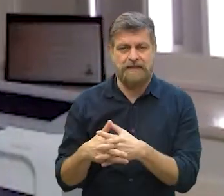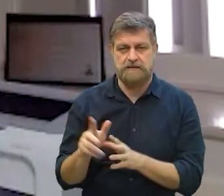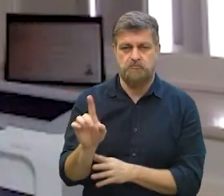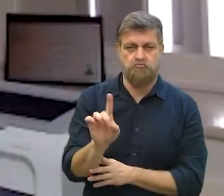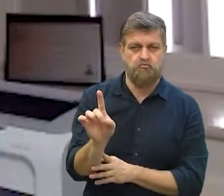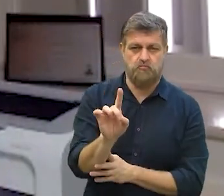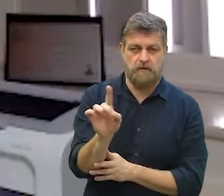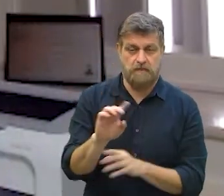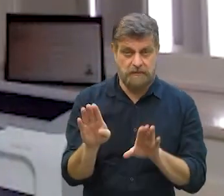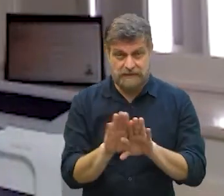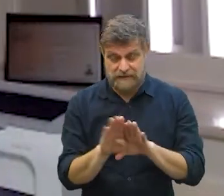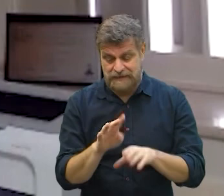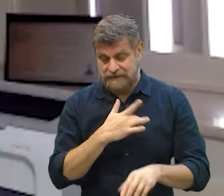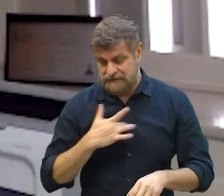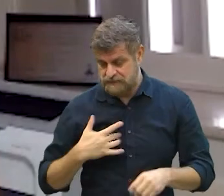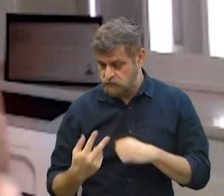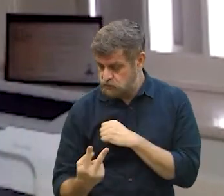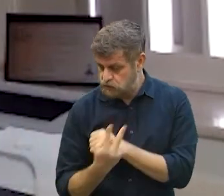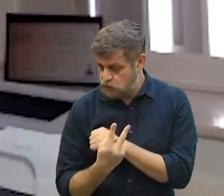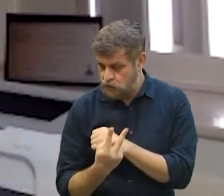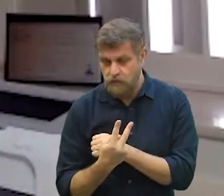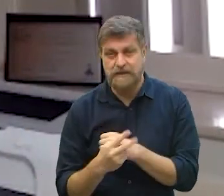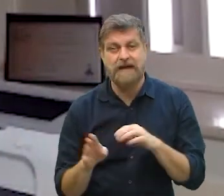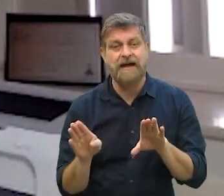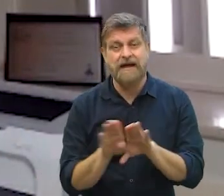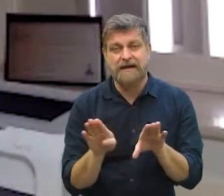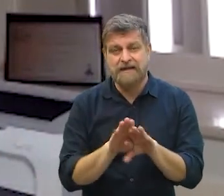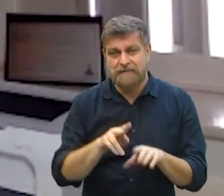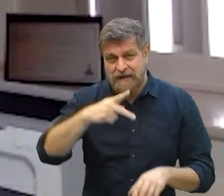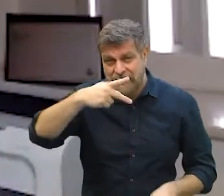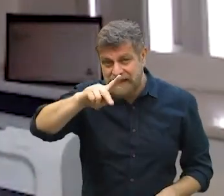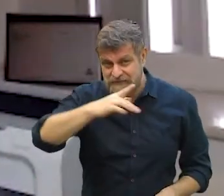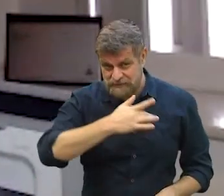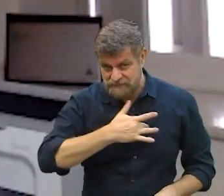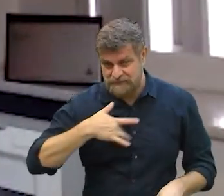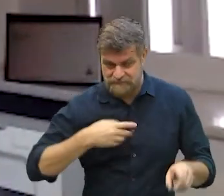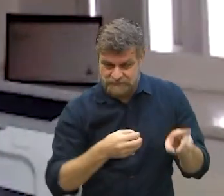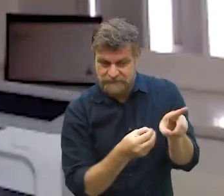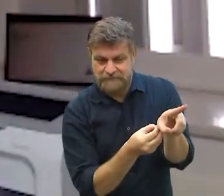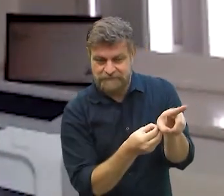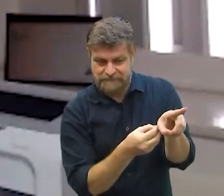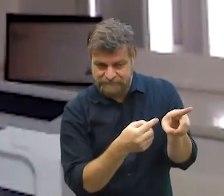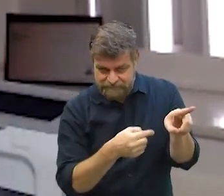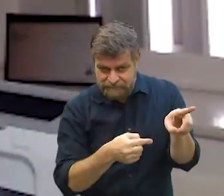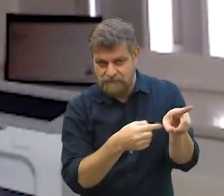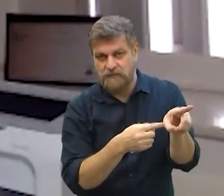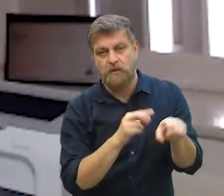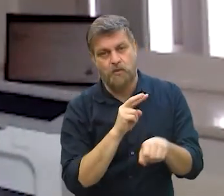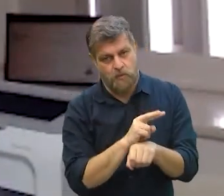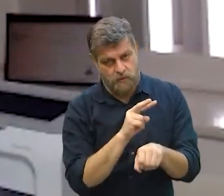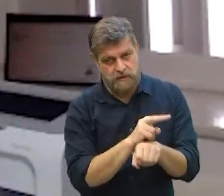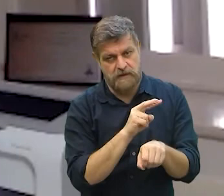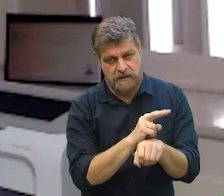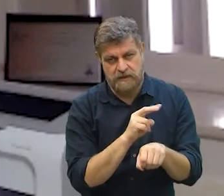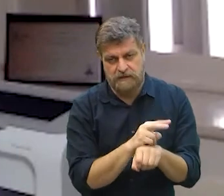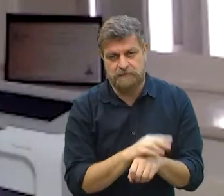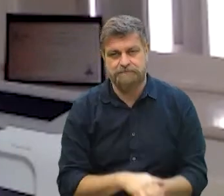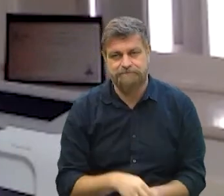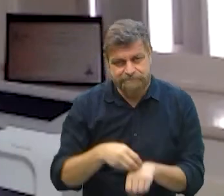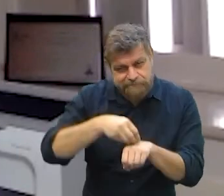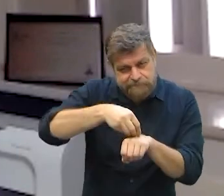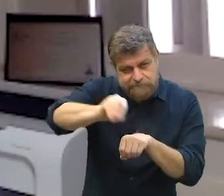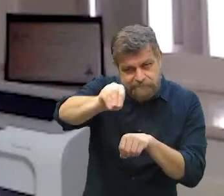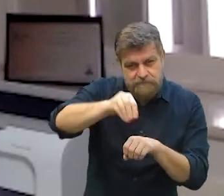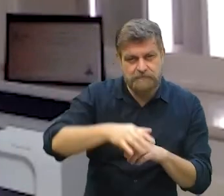grandes complicações. Então, cuide da sua saúde e cuide da sua saúde prostática também. Essas são as 2 dicas que eu deixo